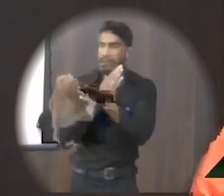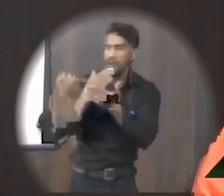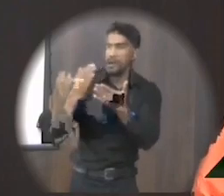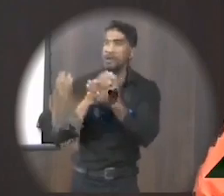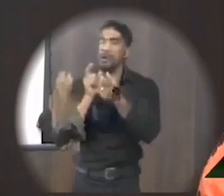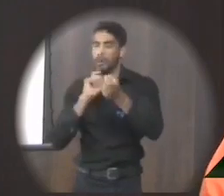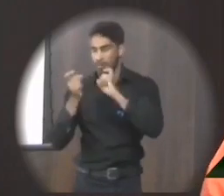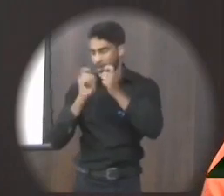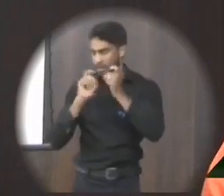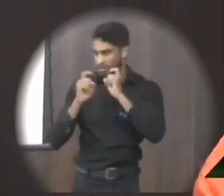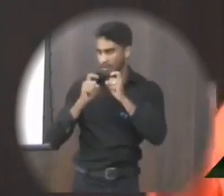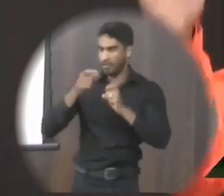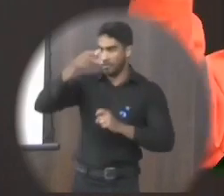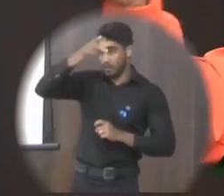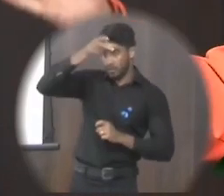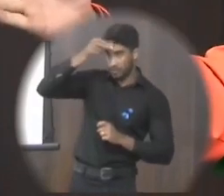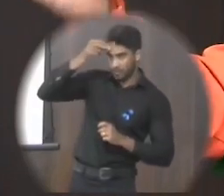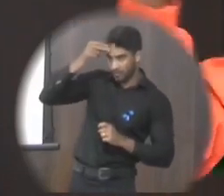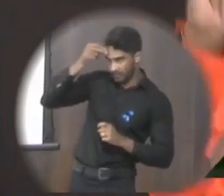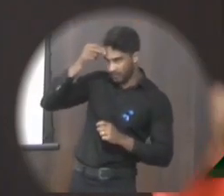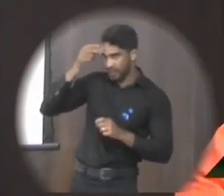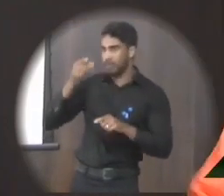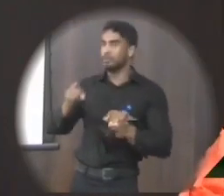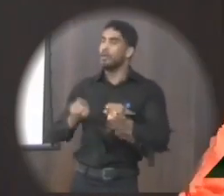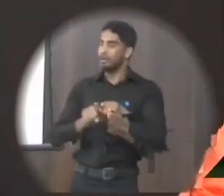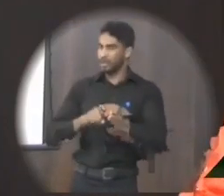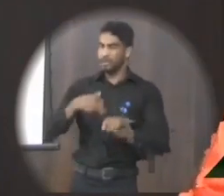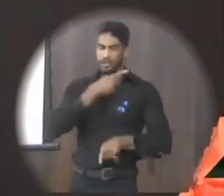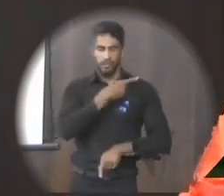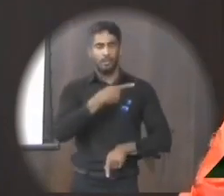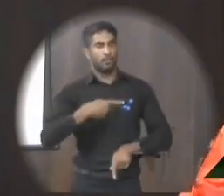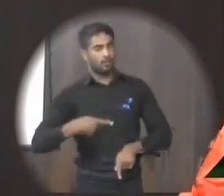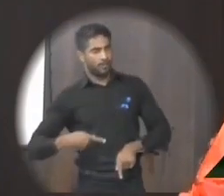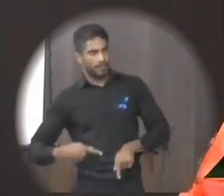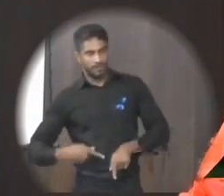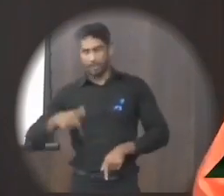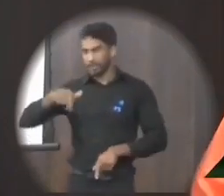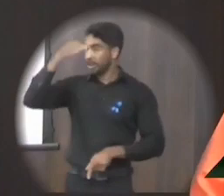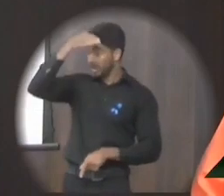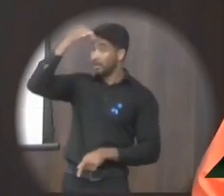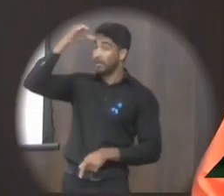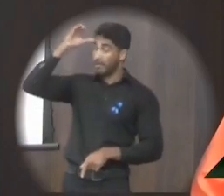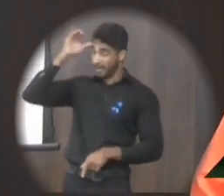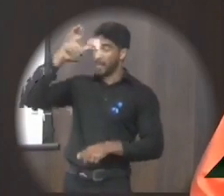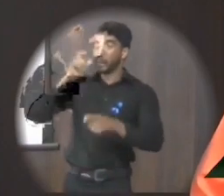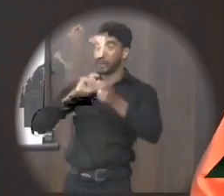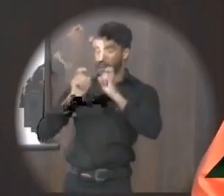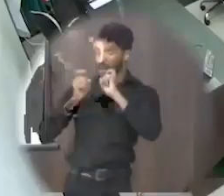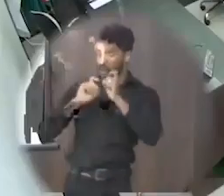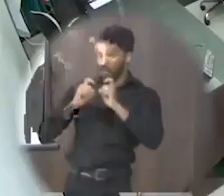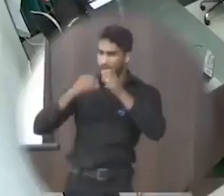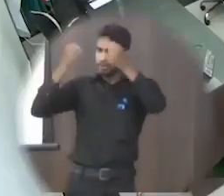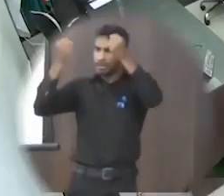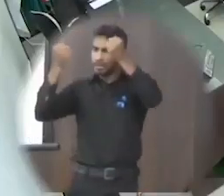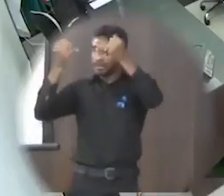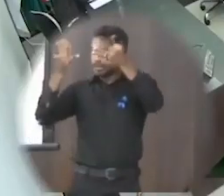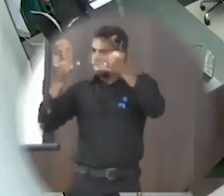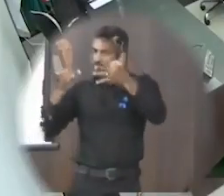reunião com o prefeito, com o presidente da Câmara, em estar